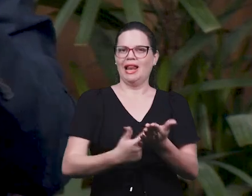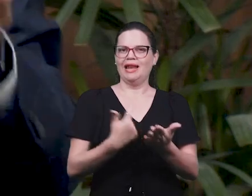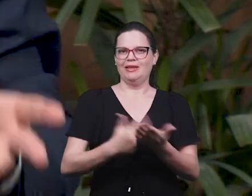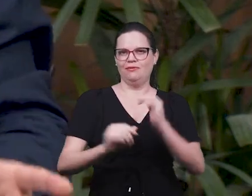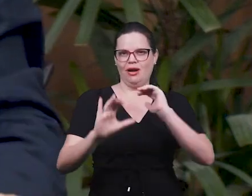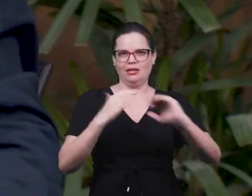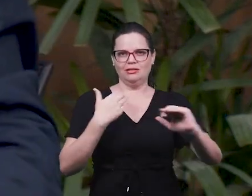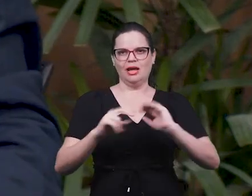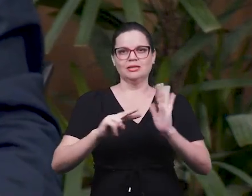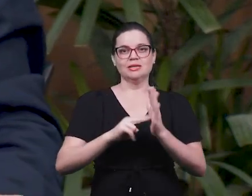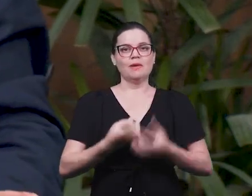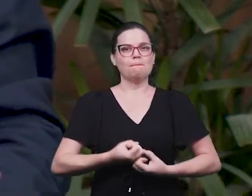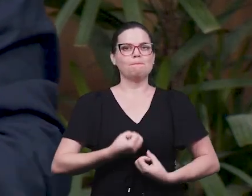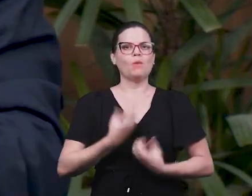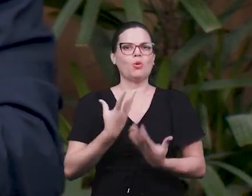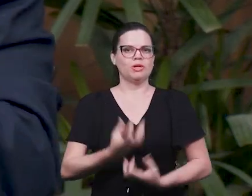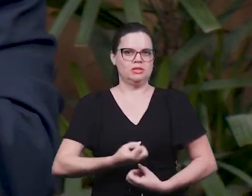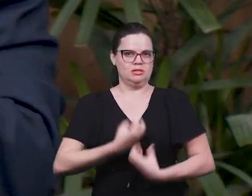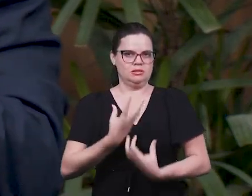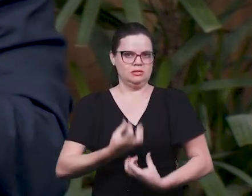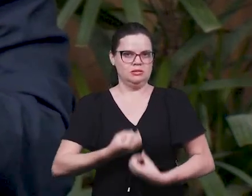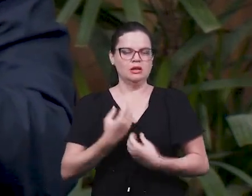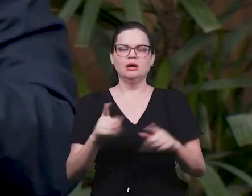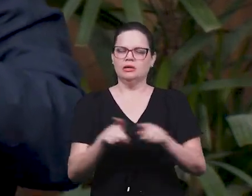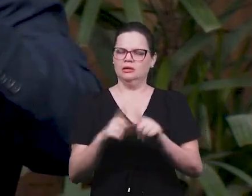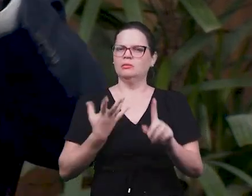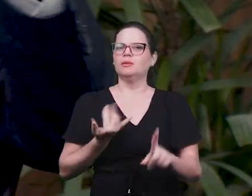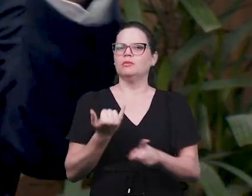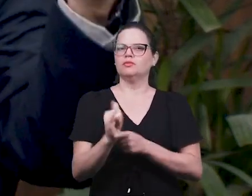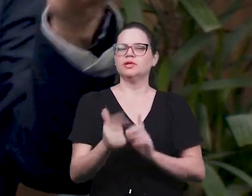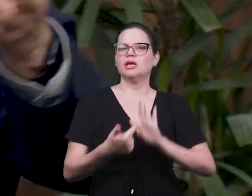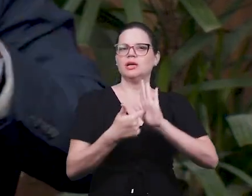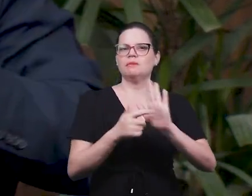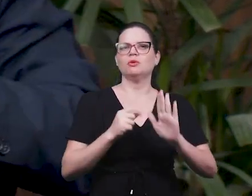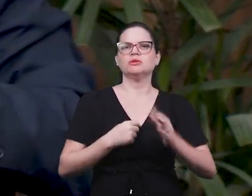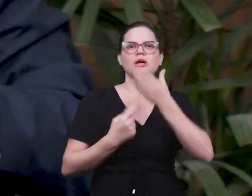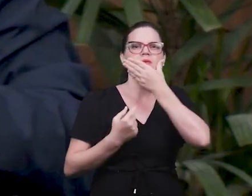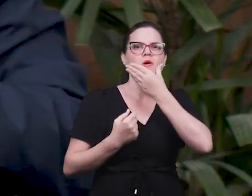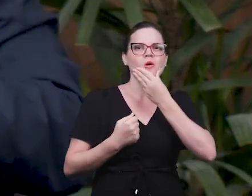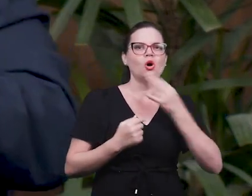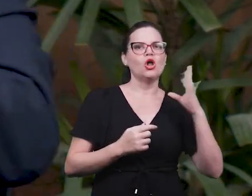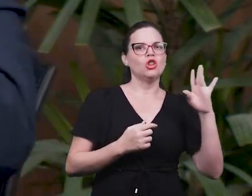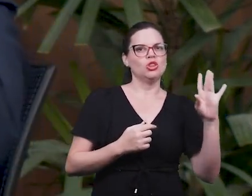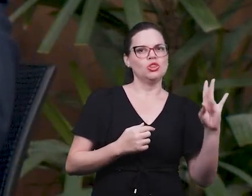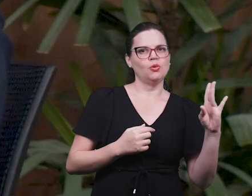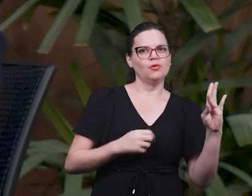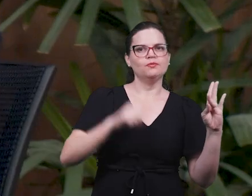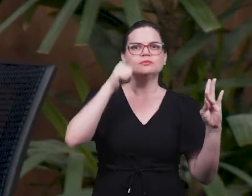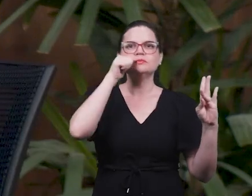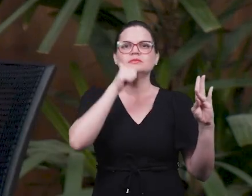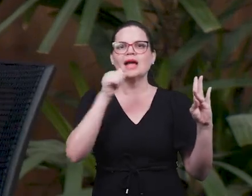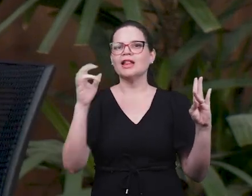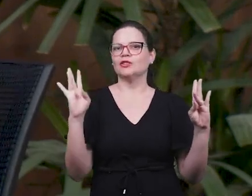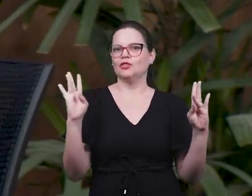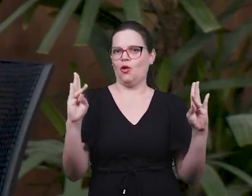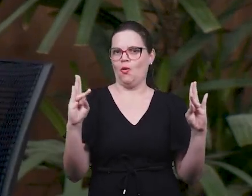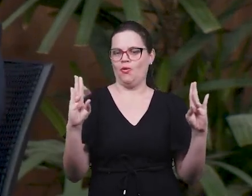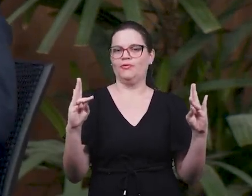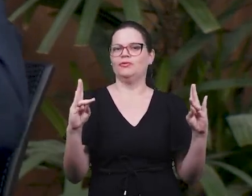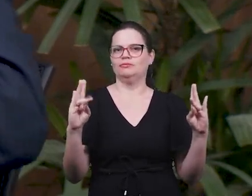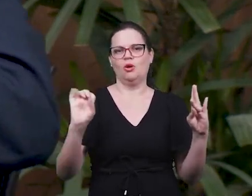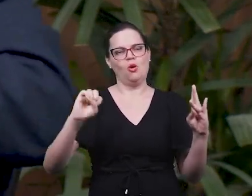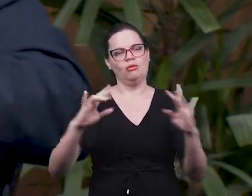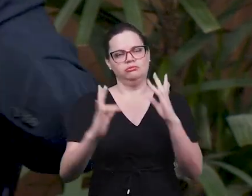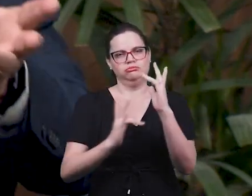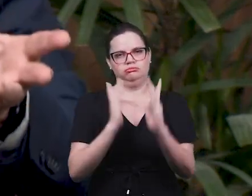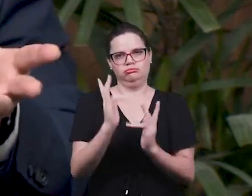e profético acima de tudo, que traz a história do noivo, ou do esposo e da sua noiva, ou a sua